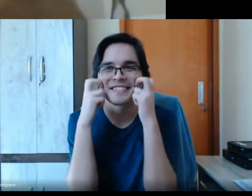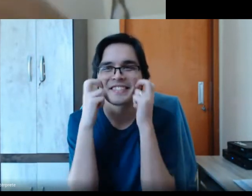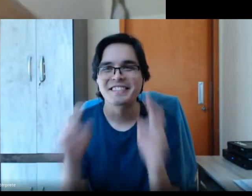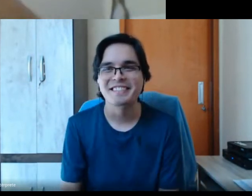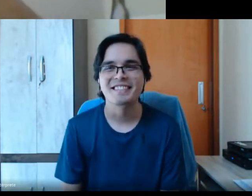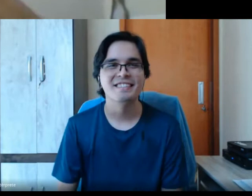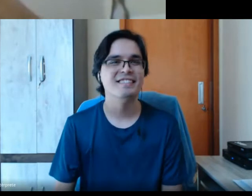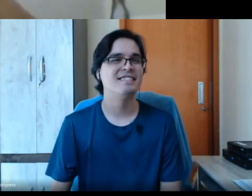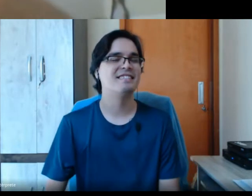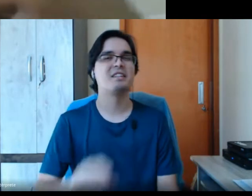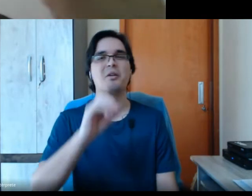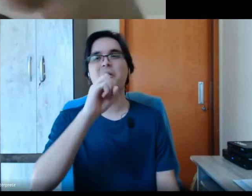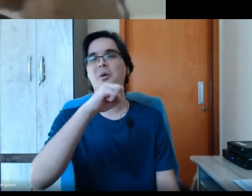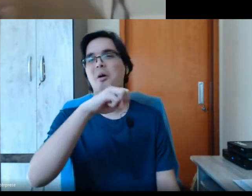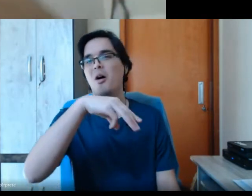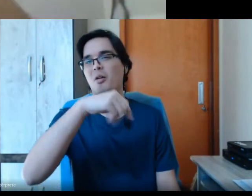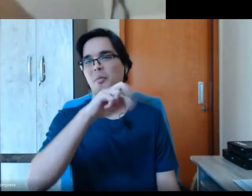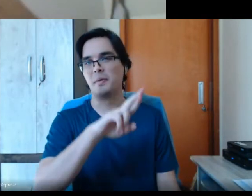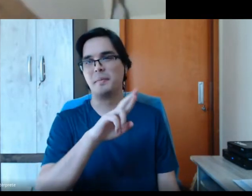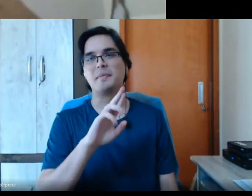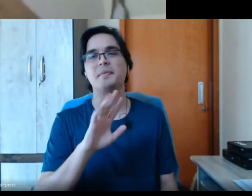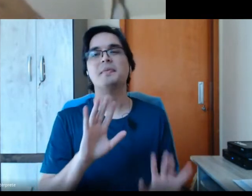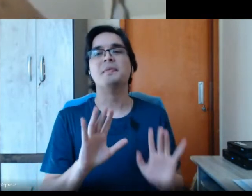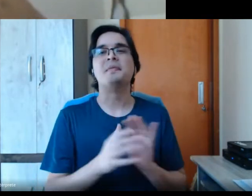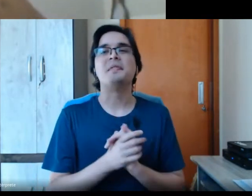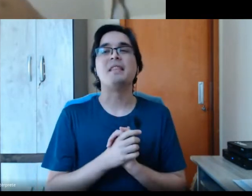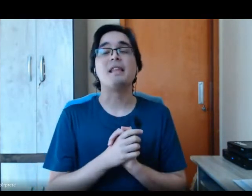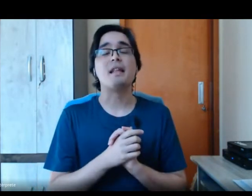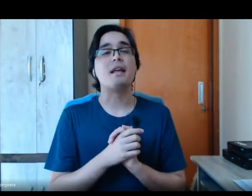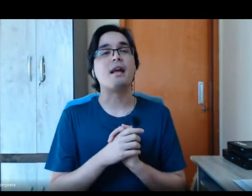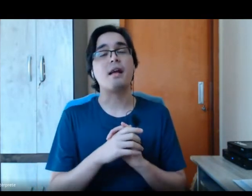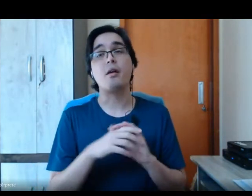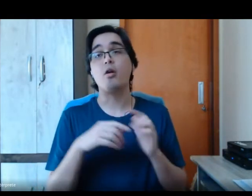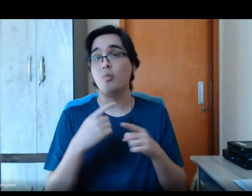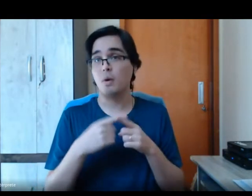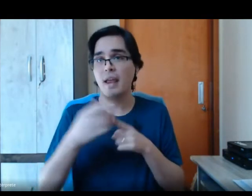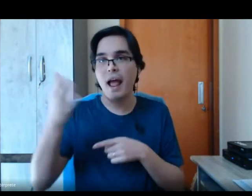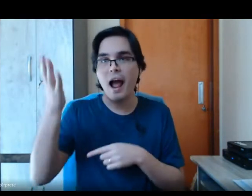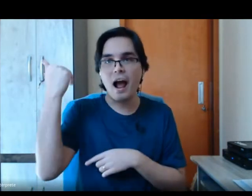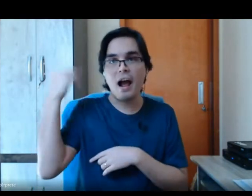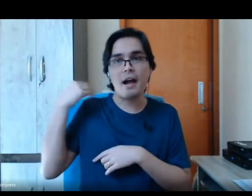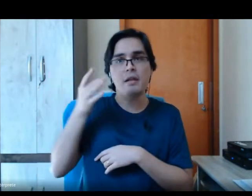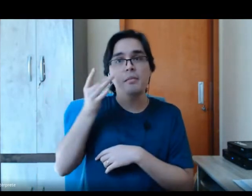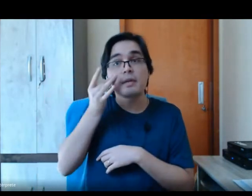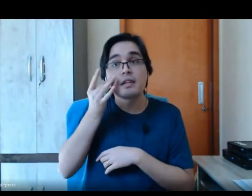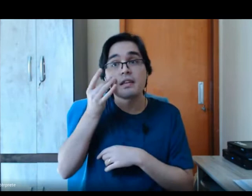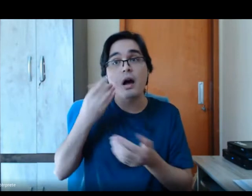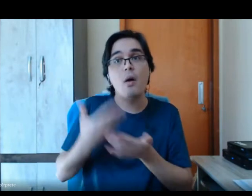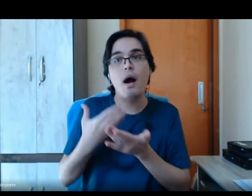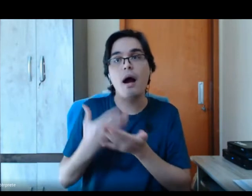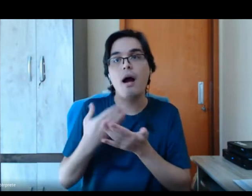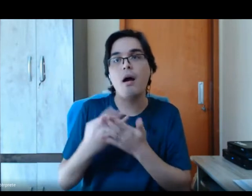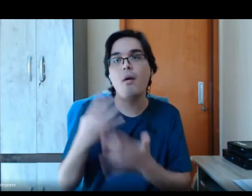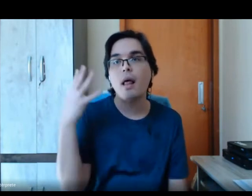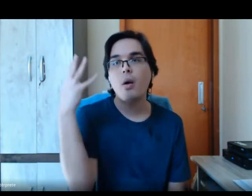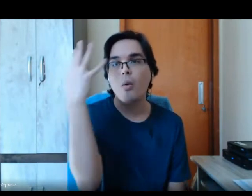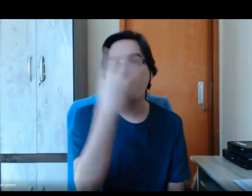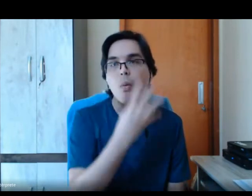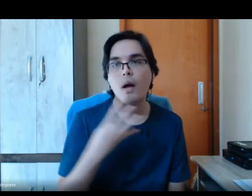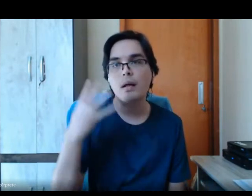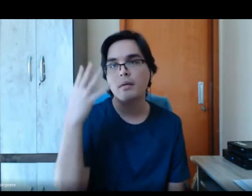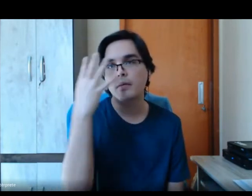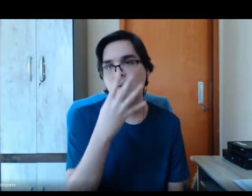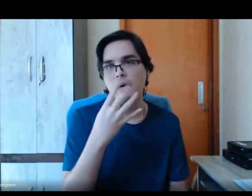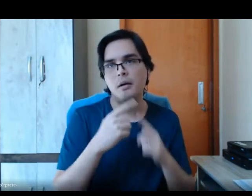para os estudantes ali manter algum nível mínimo de atenção. Tá? Ok, ok. Eu acho que a gente pode...